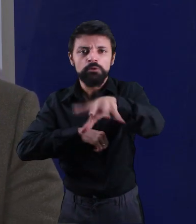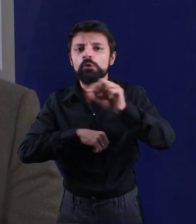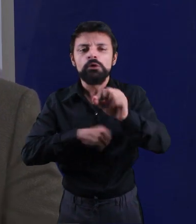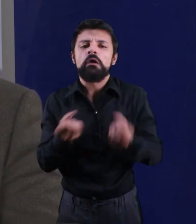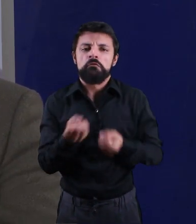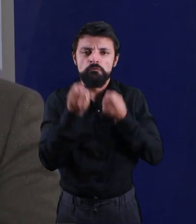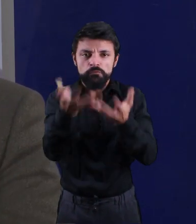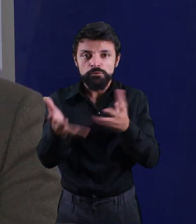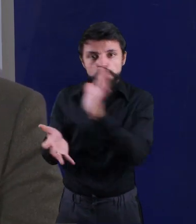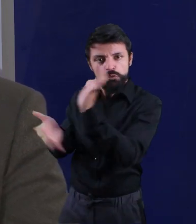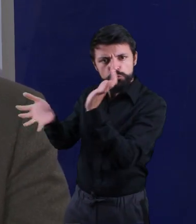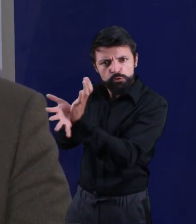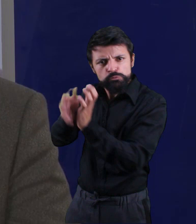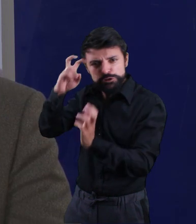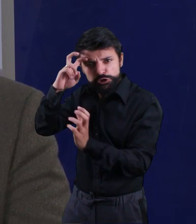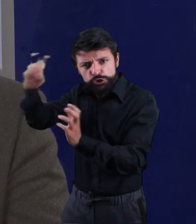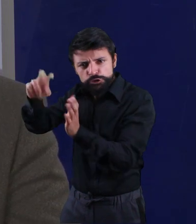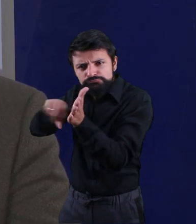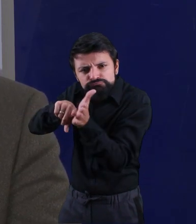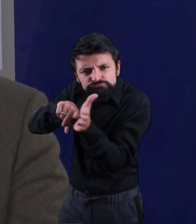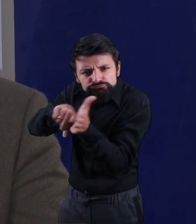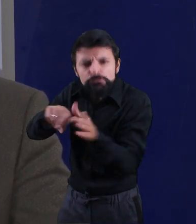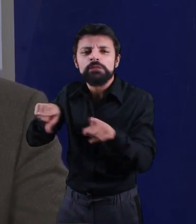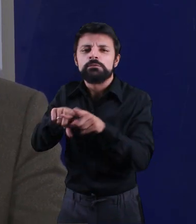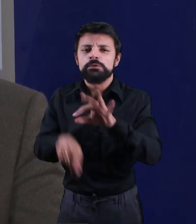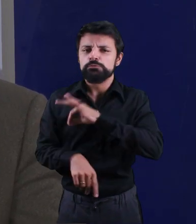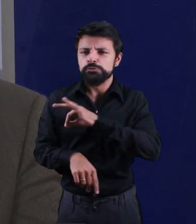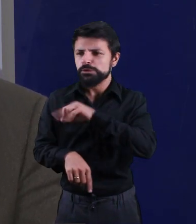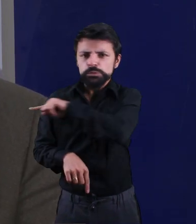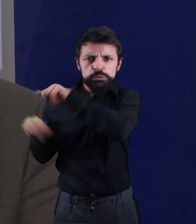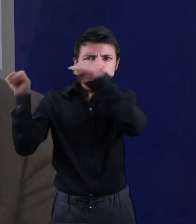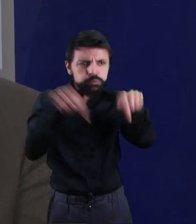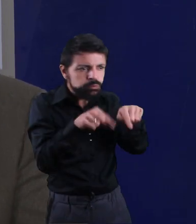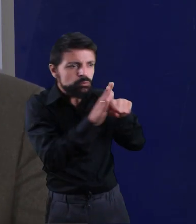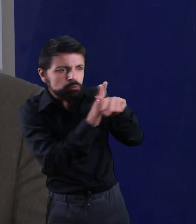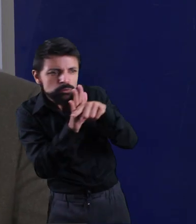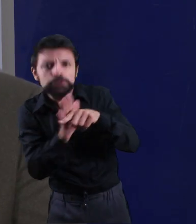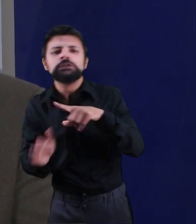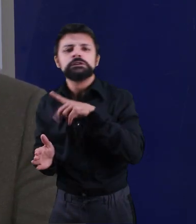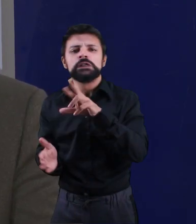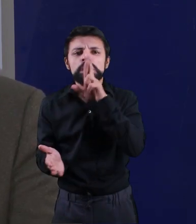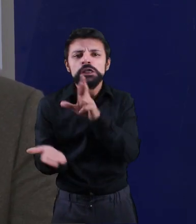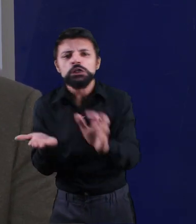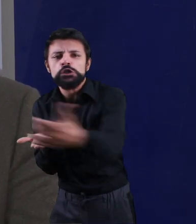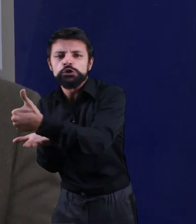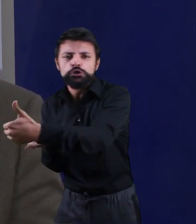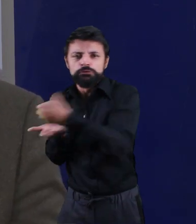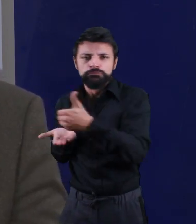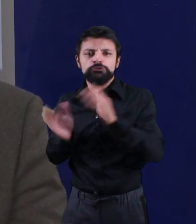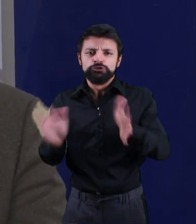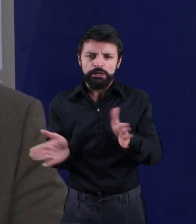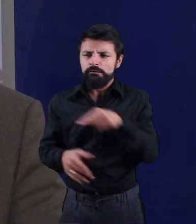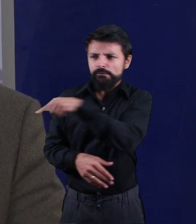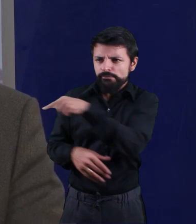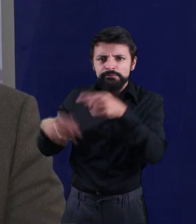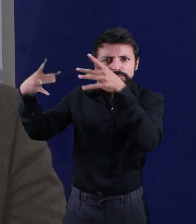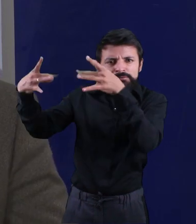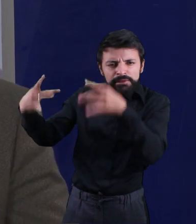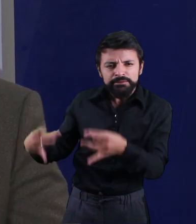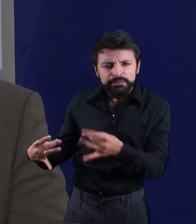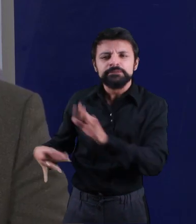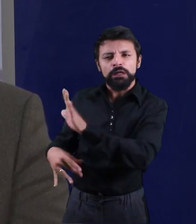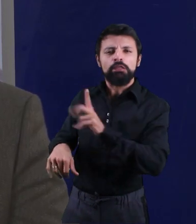informação e que os serviços de inteligência de vários polícias estão trabalhando nesse caso já com resultados preliminares logicamente com a discrição necessária